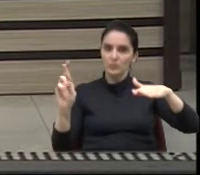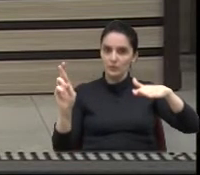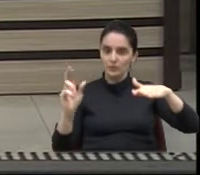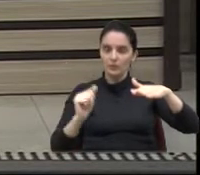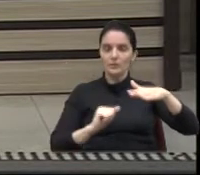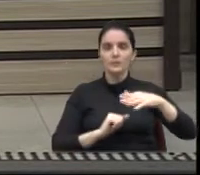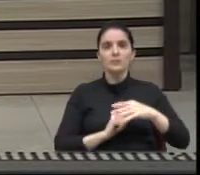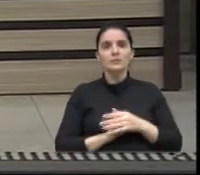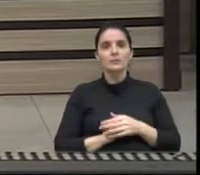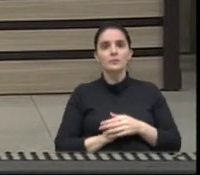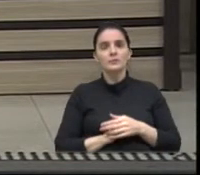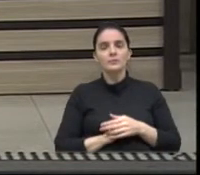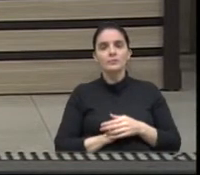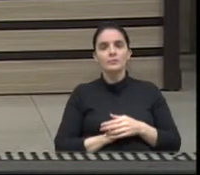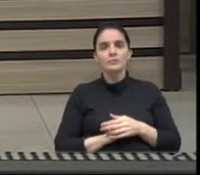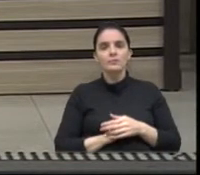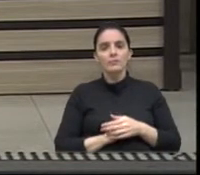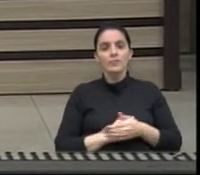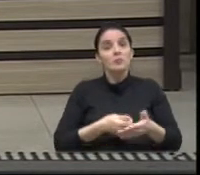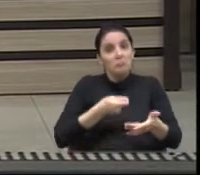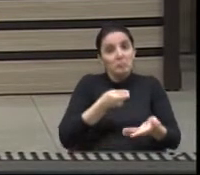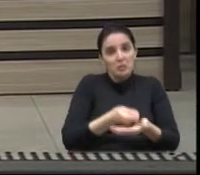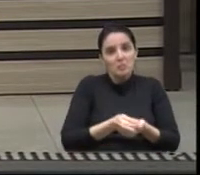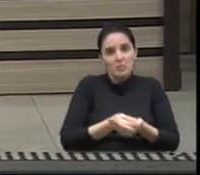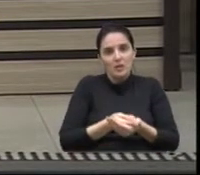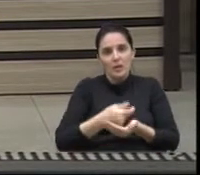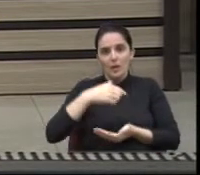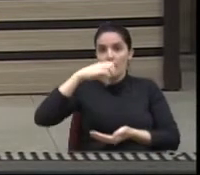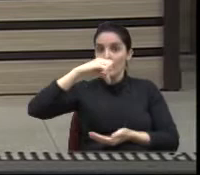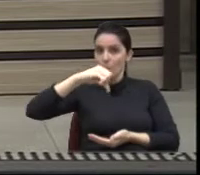R$ 39.789,78 e restos a pagar no valor de